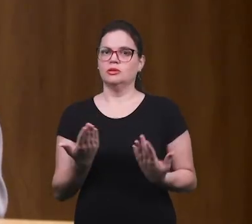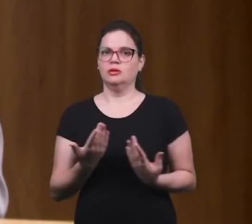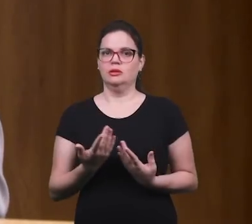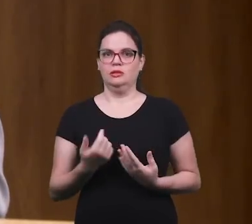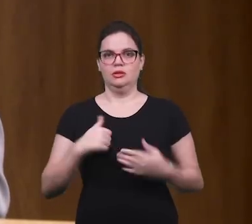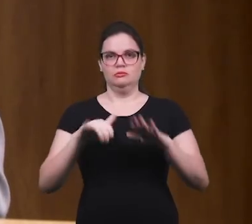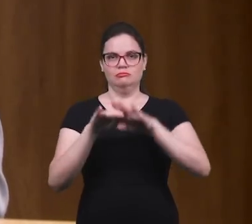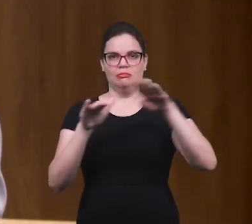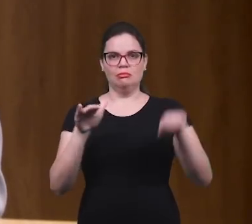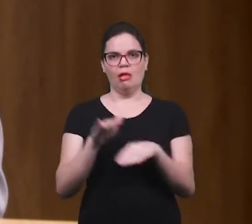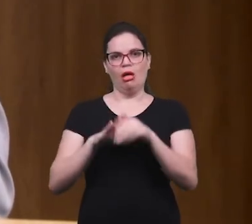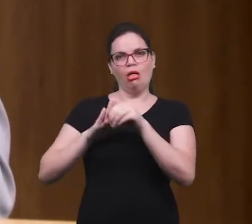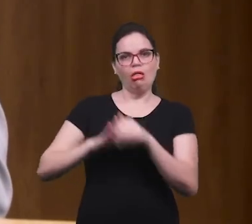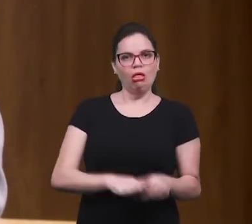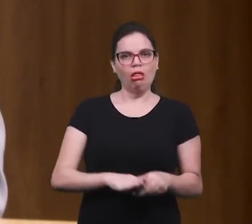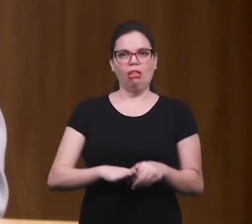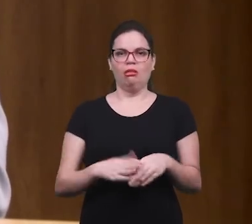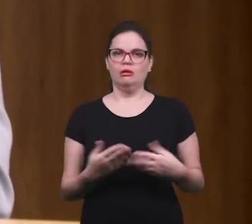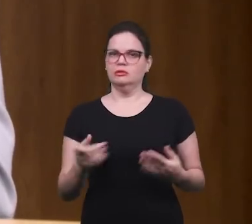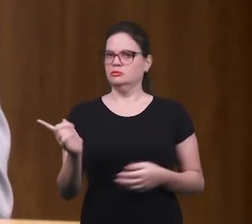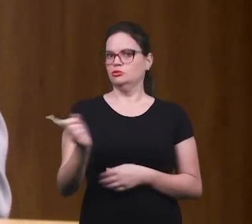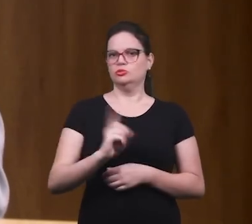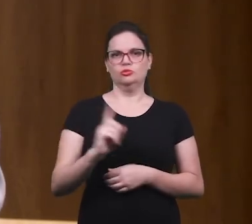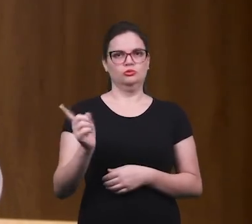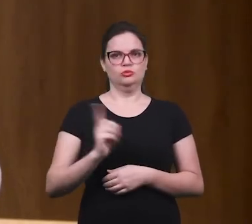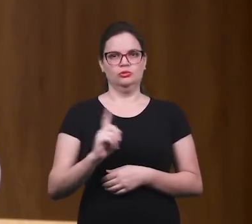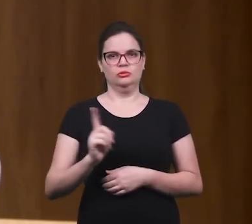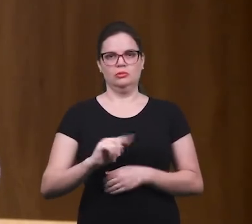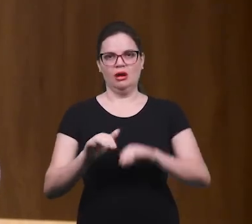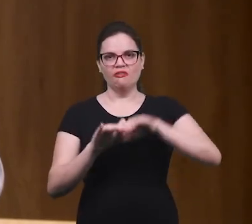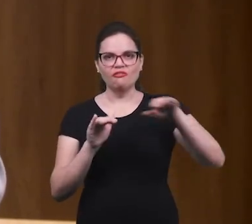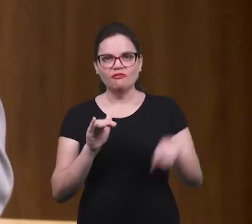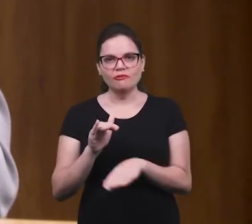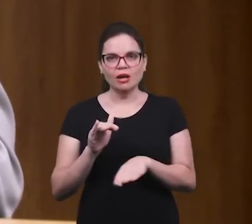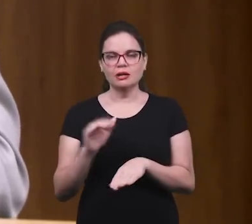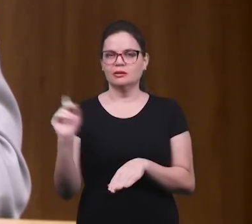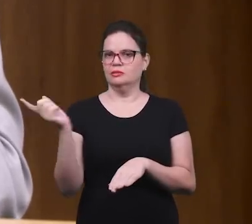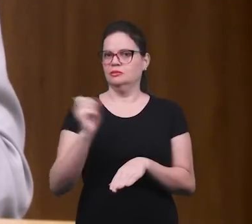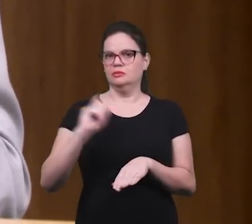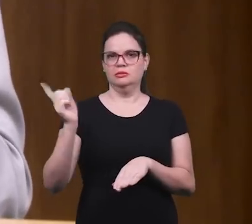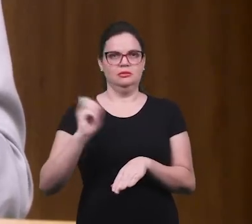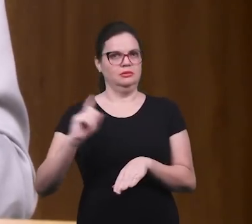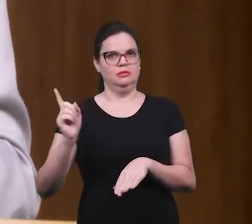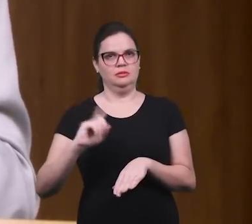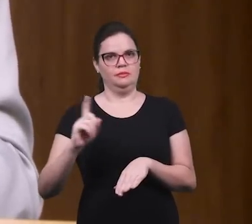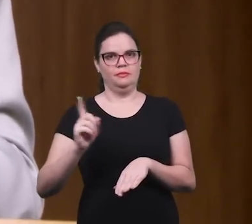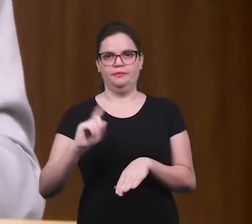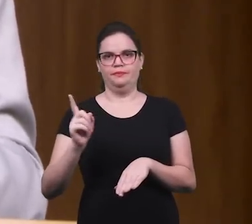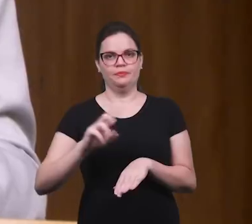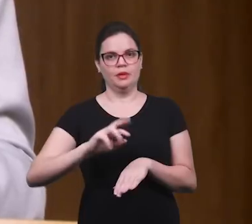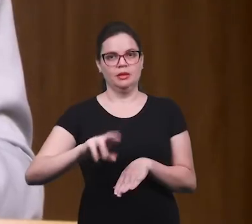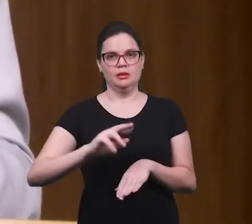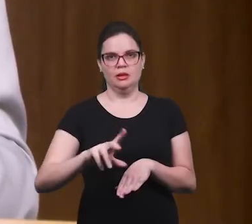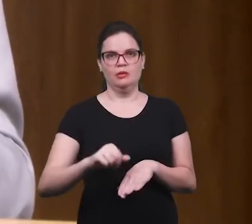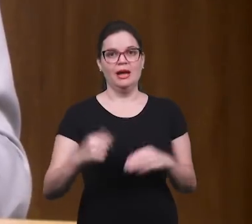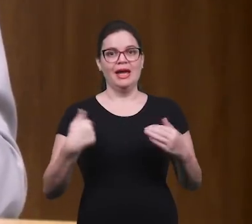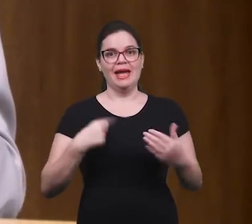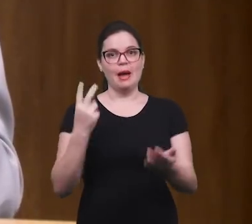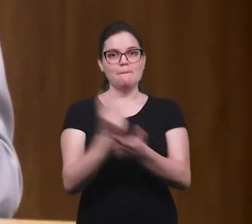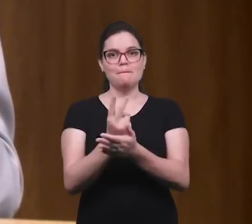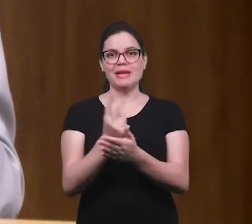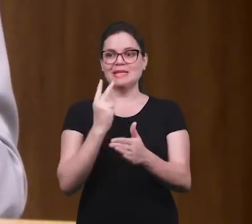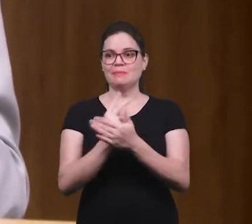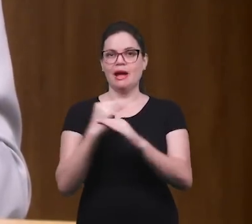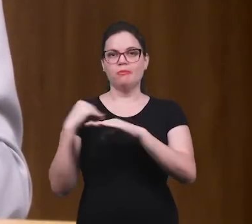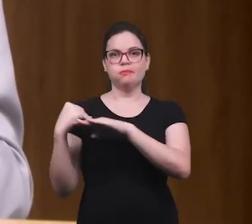empregada. Submissão não é que a pessoa é inferior. É compartilhar da mesma missão. É